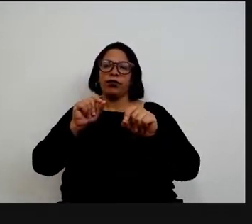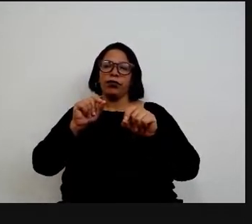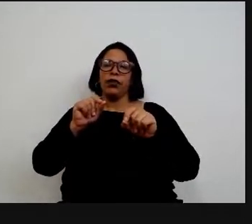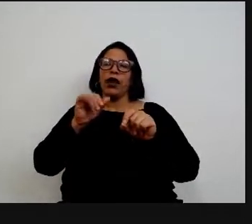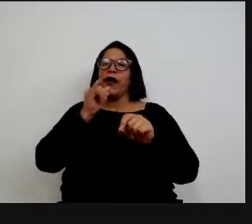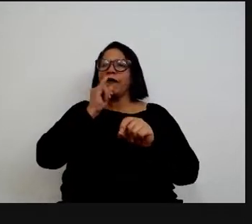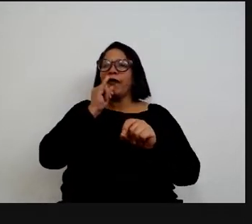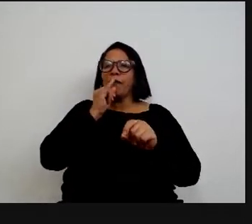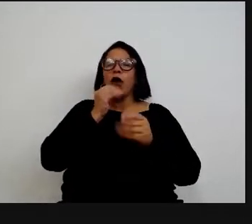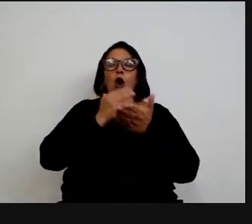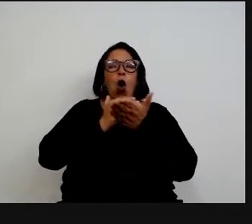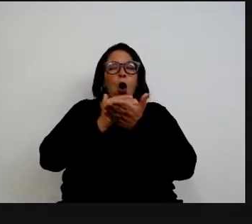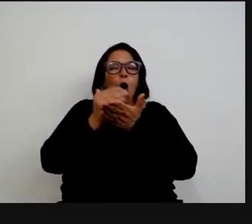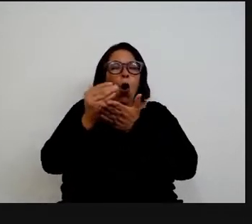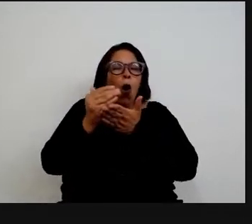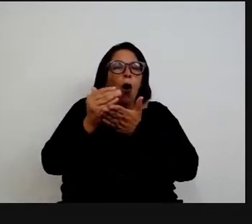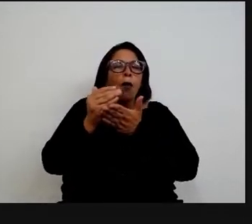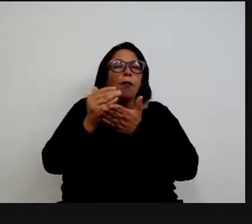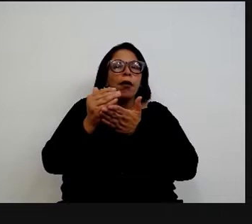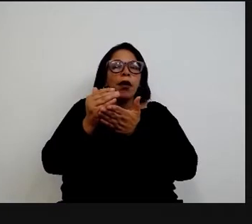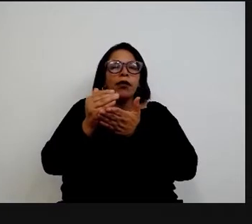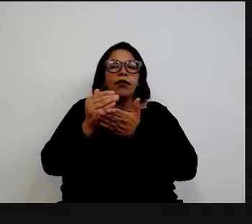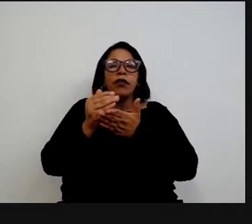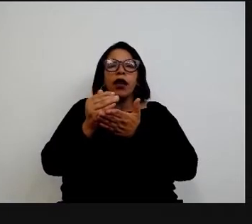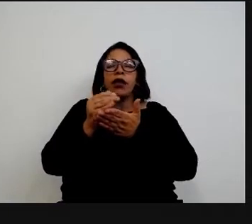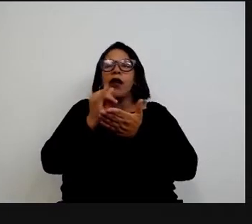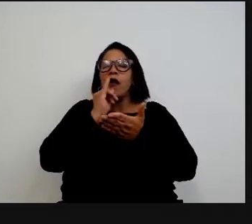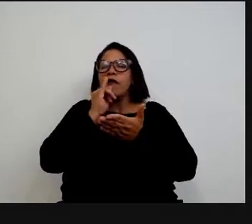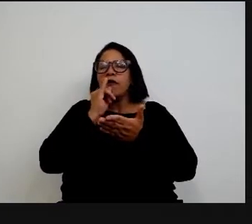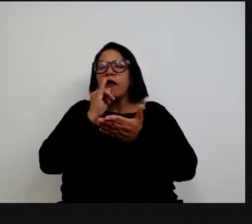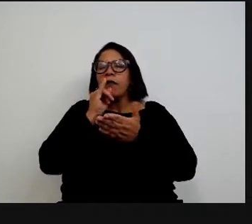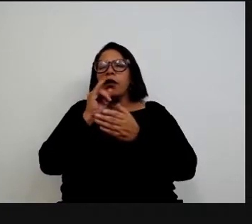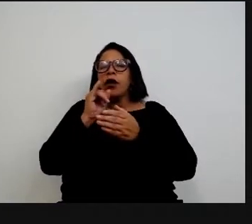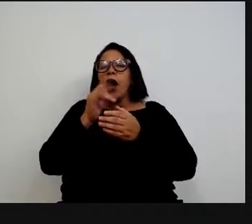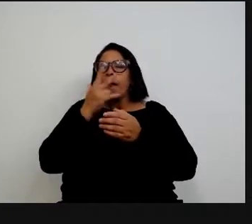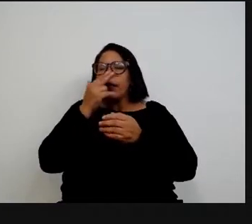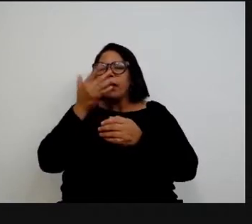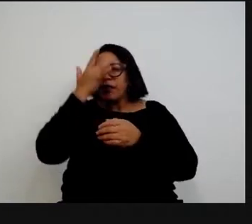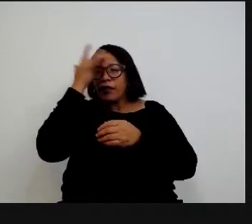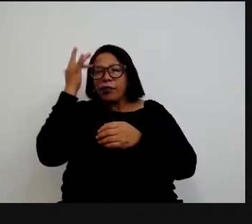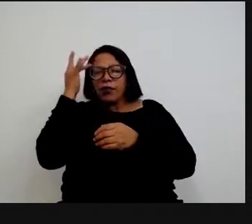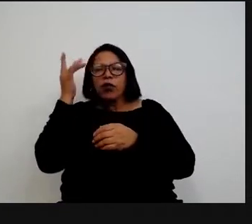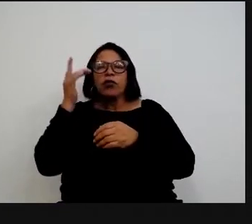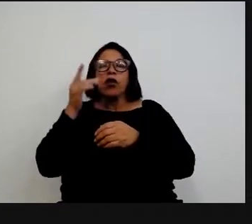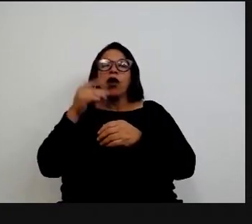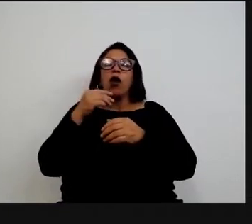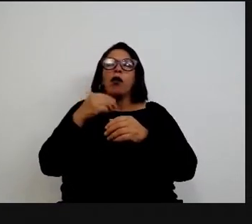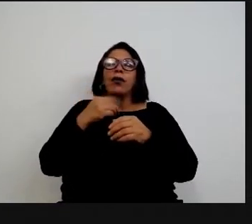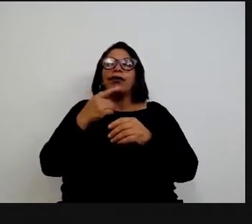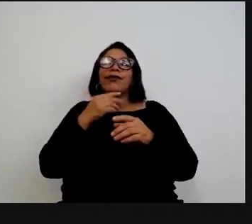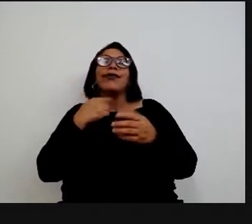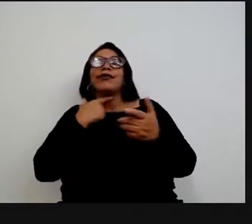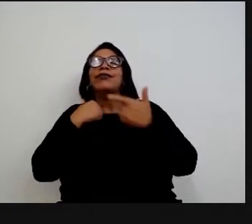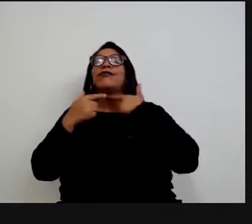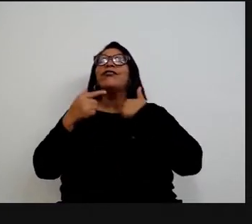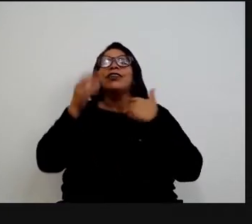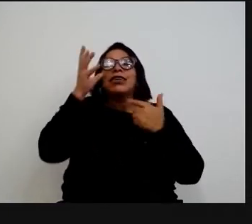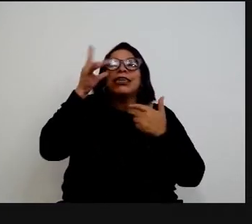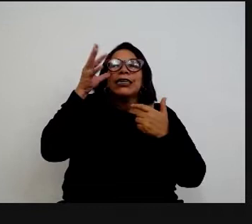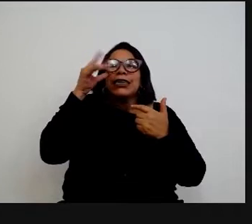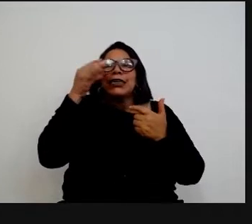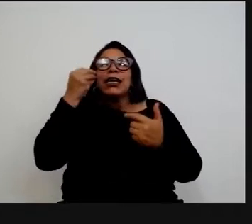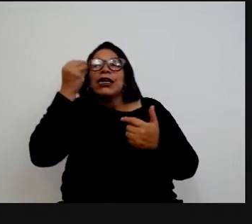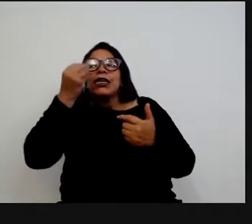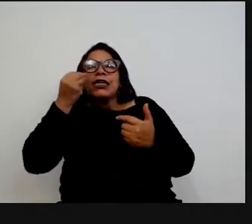uns vírusinhos ali, para usar a linguagem até do Covid, espalhado em alguns servidores de ter